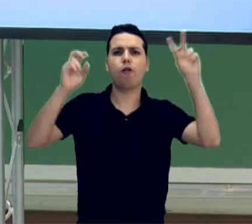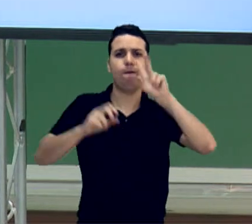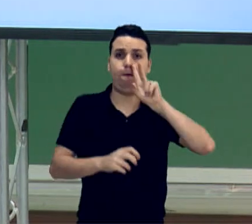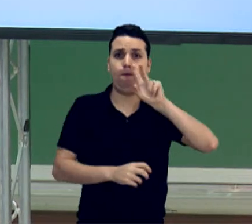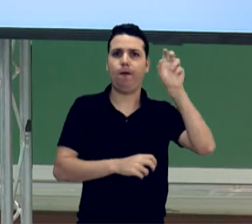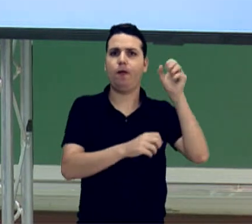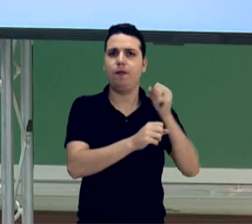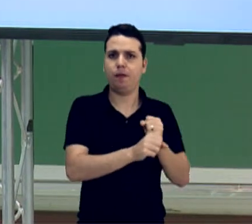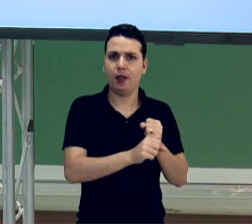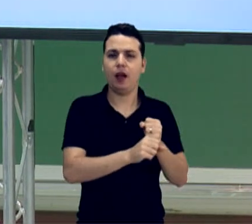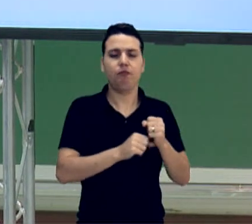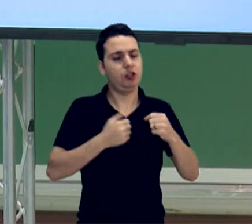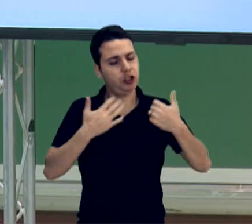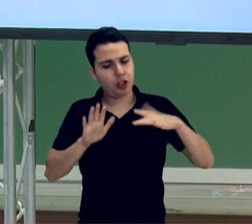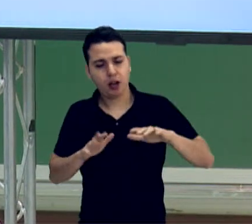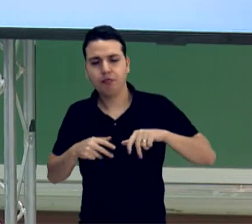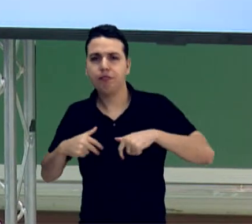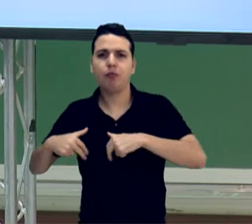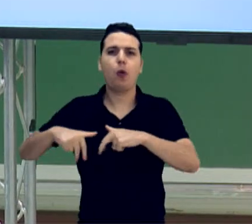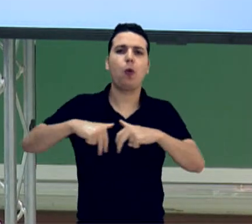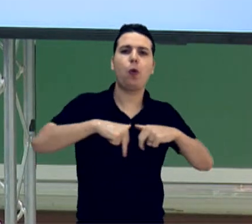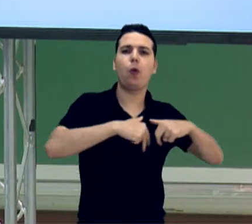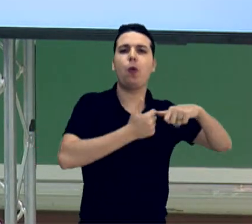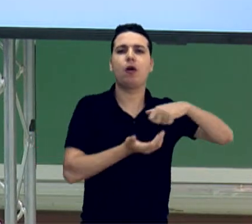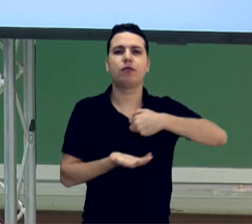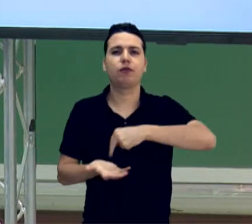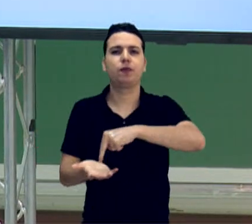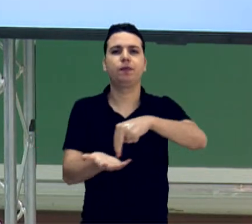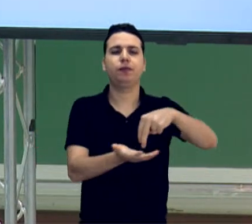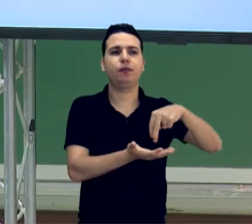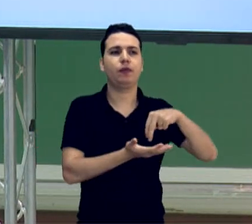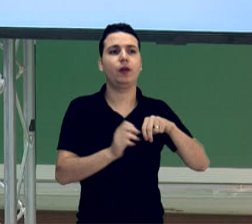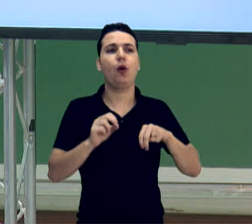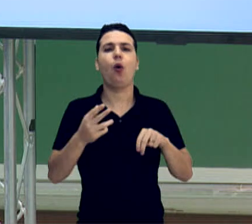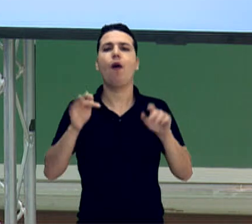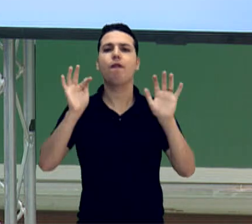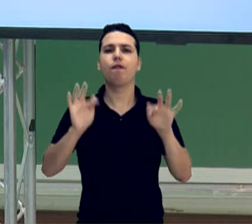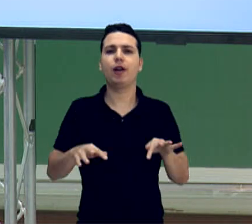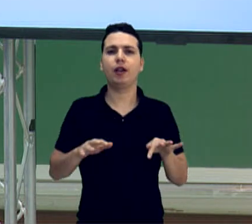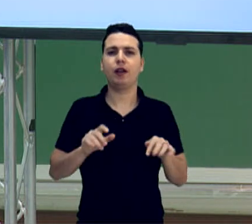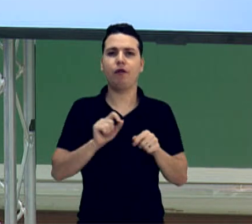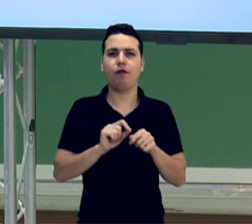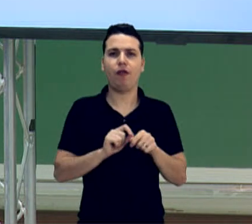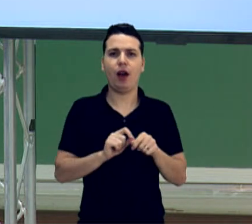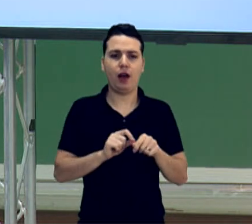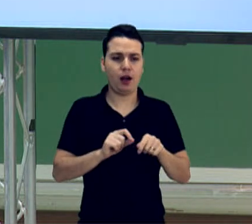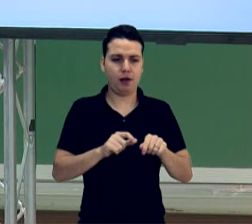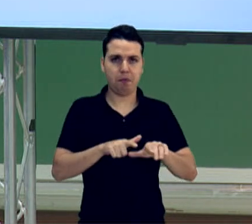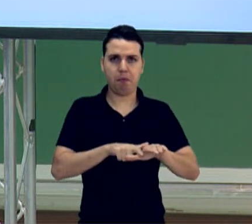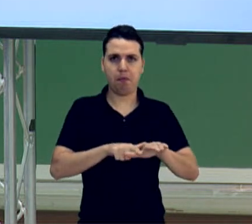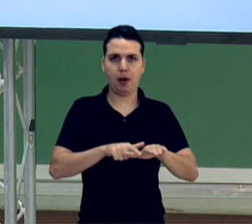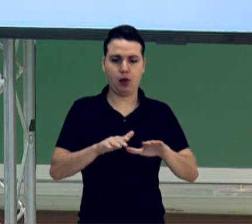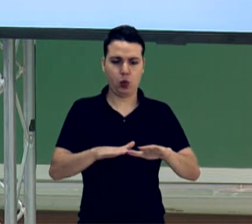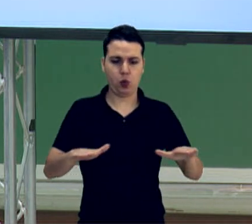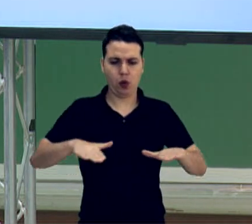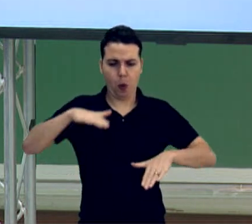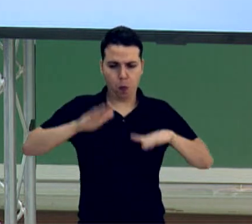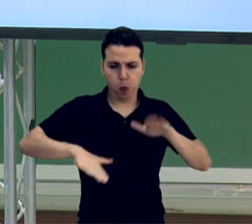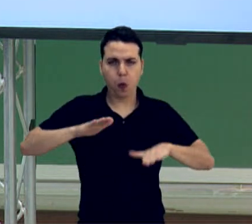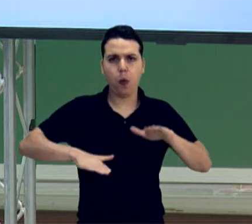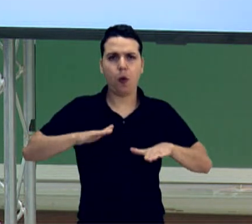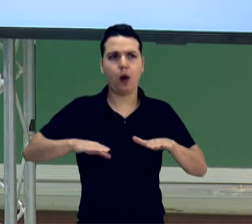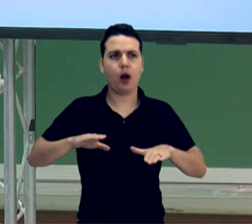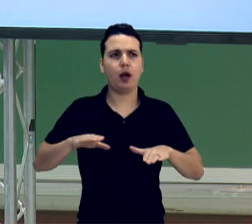forte e aí já saem dançando. Ou no final, né, dá aquela batida de salto no chão e encerra,